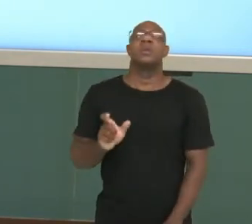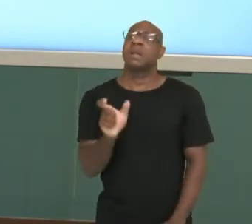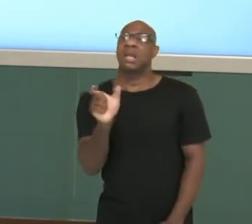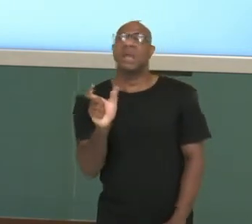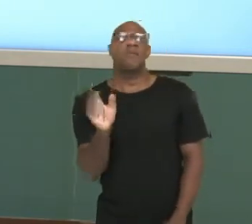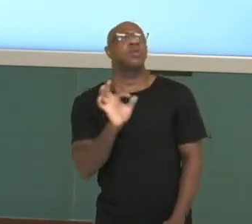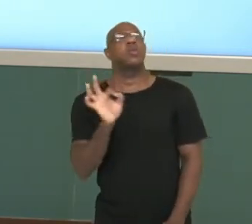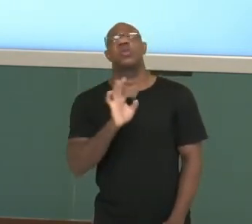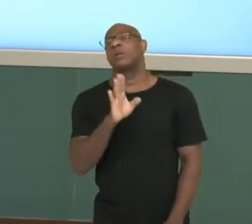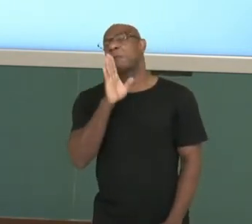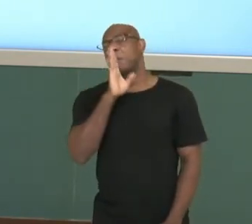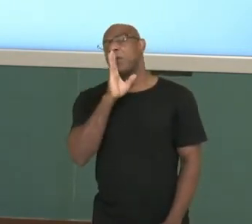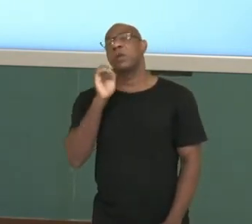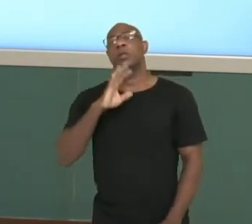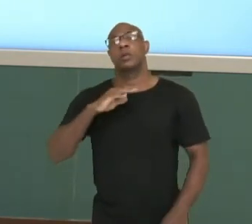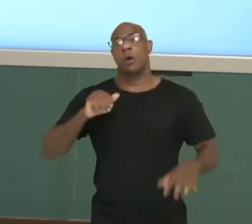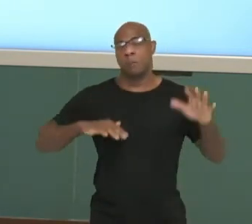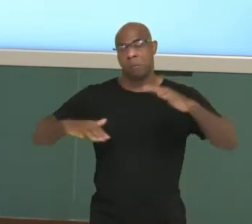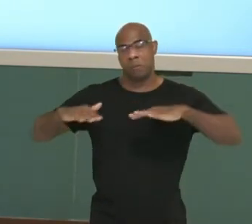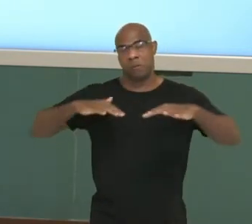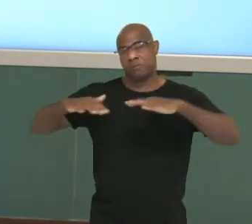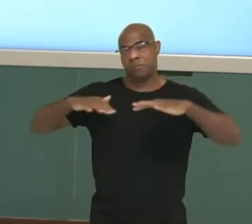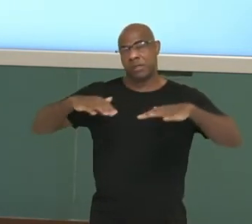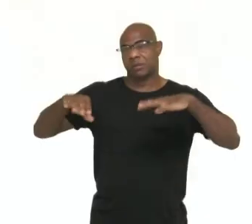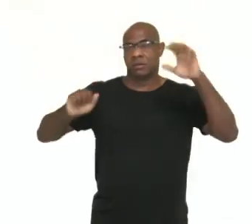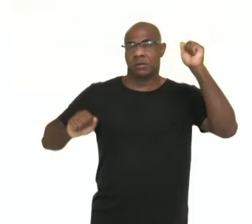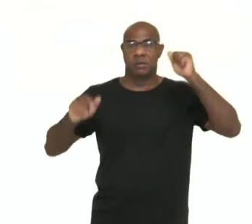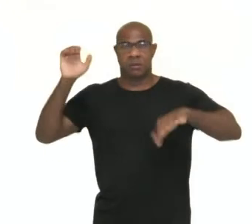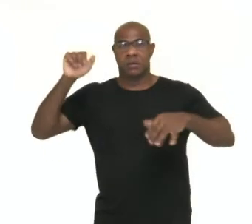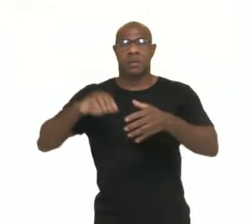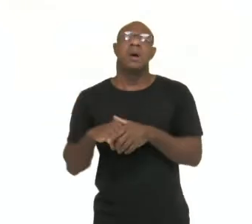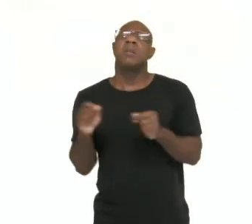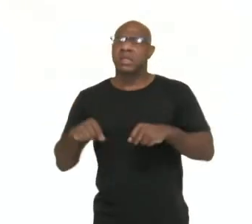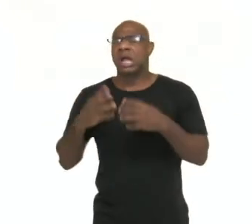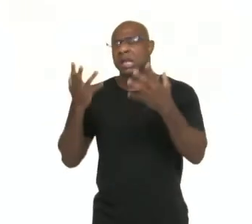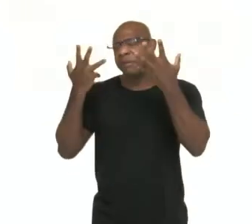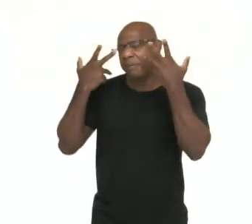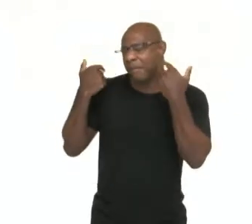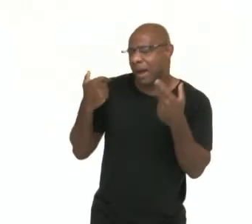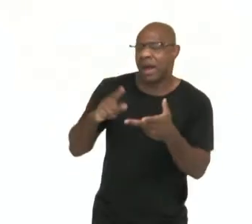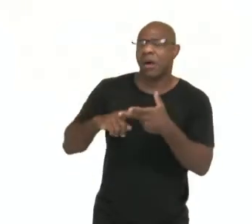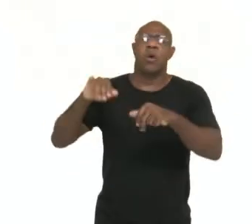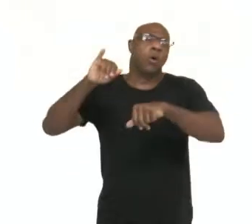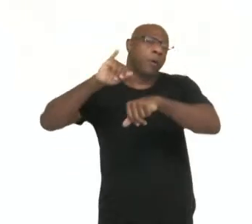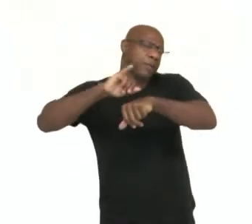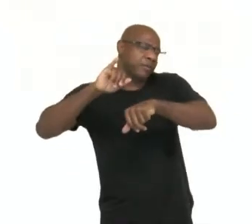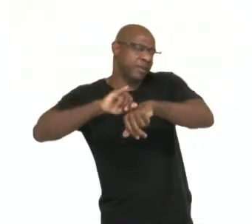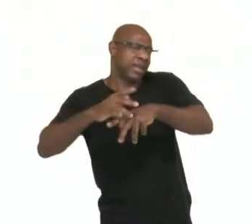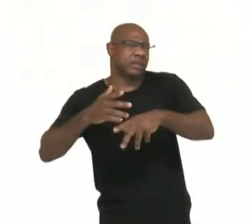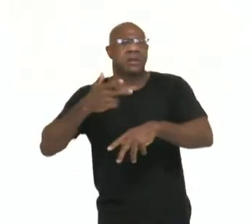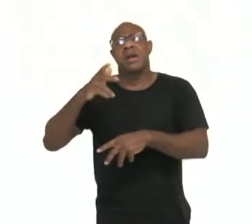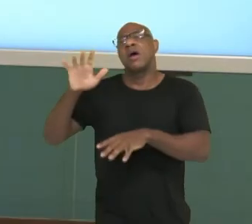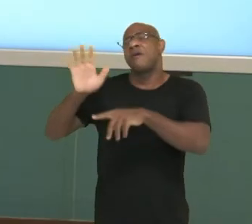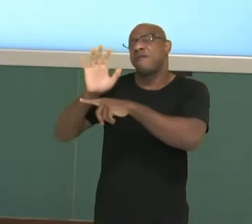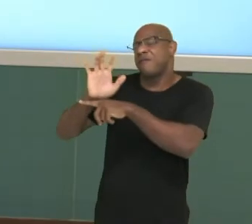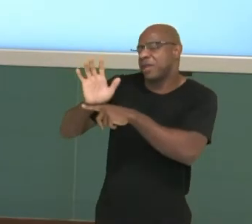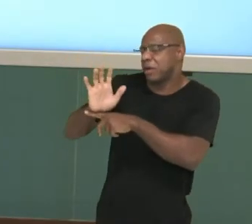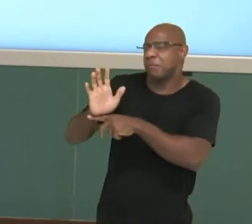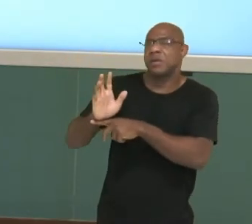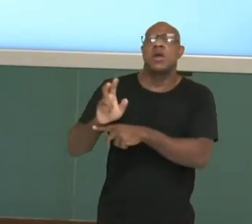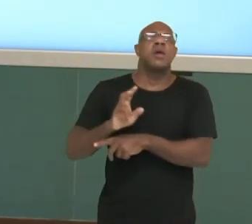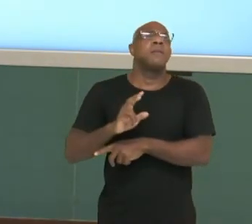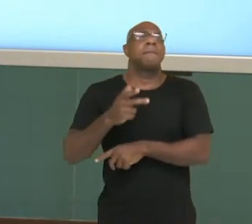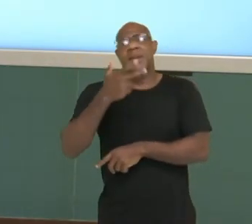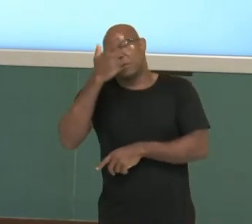nada, somente gestos, né? Pode ser um animal, um objeto, um nome do filme, uma pessoa, entre outros, atividades